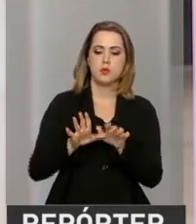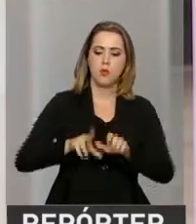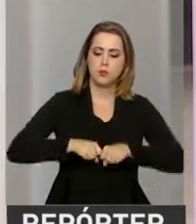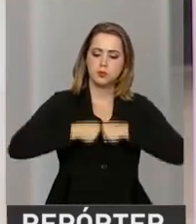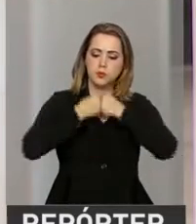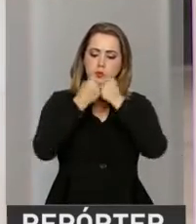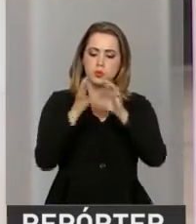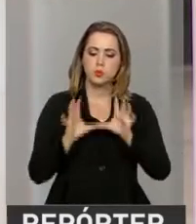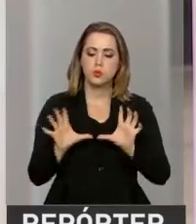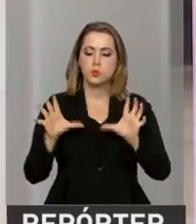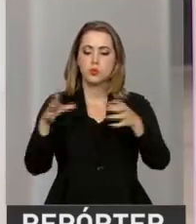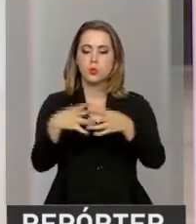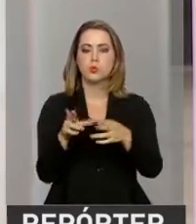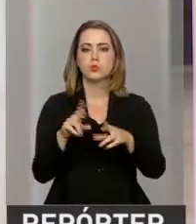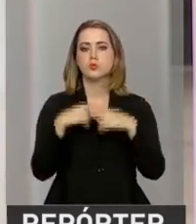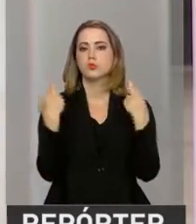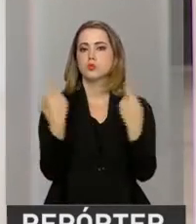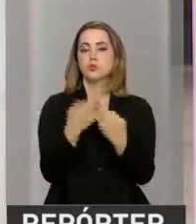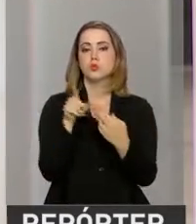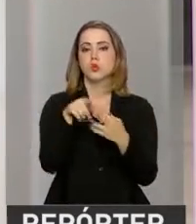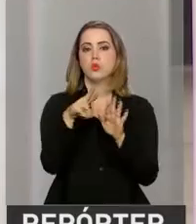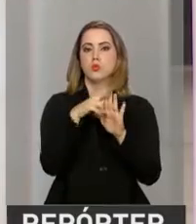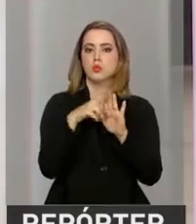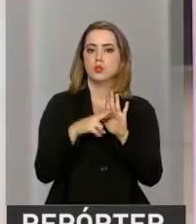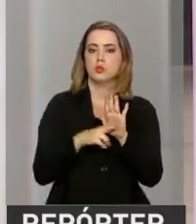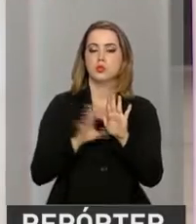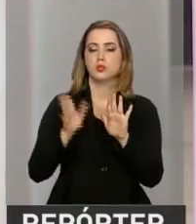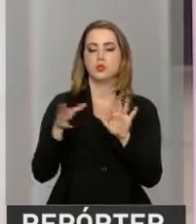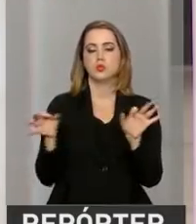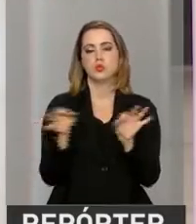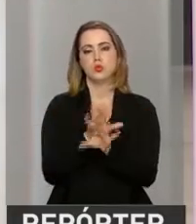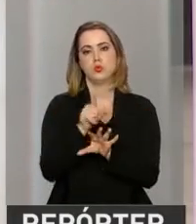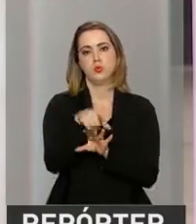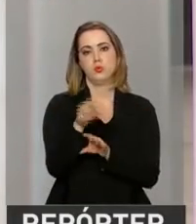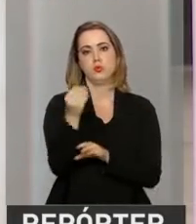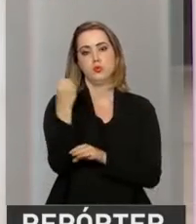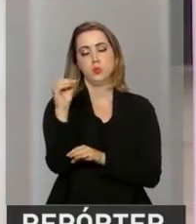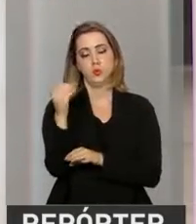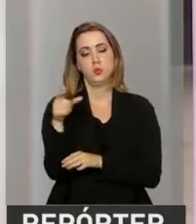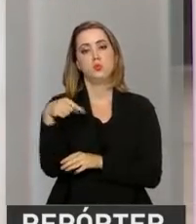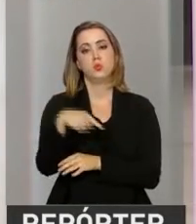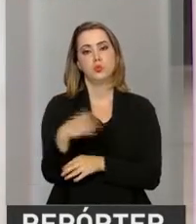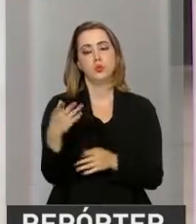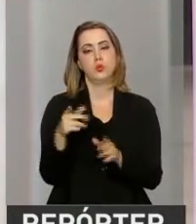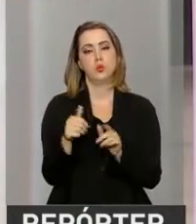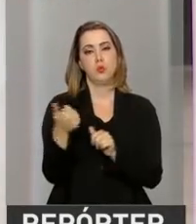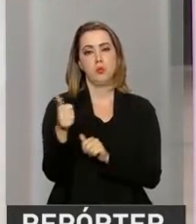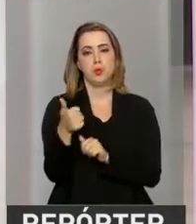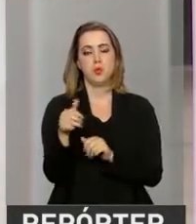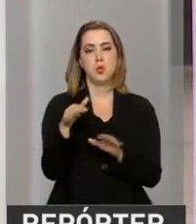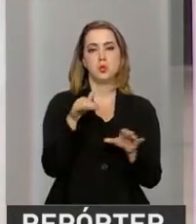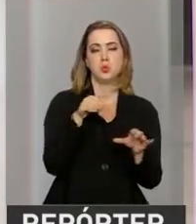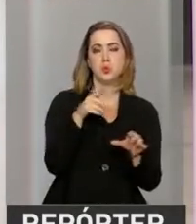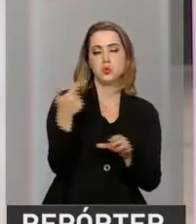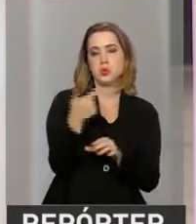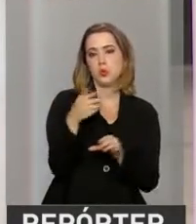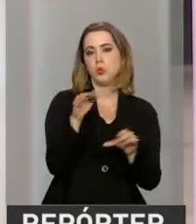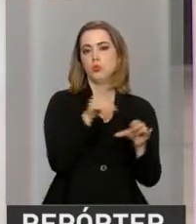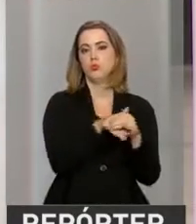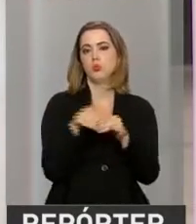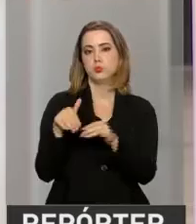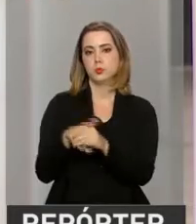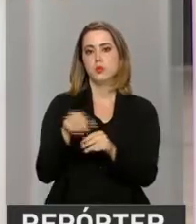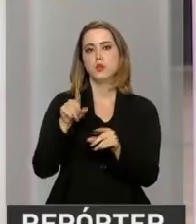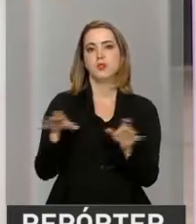para poder deixar o relatório pronto agora no período de outubro, que era o nosso cronograma, entre o primeiro e o segundo turno, exaurir,